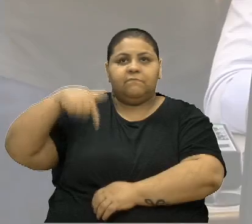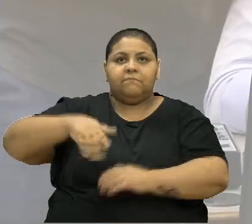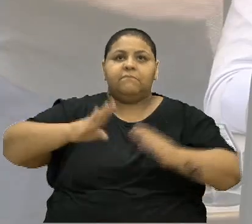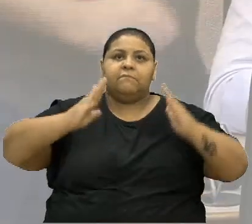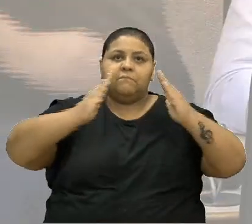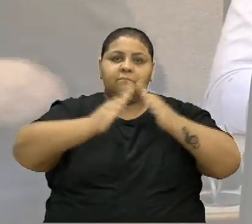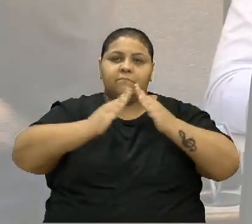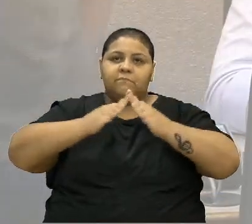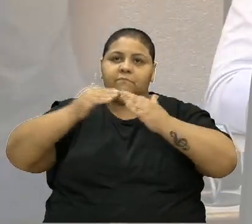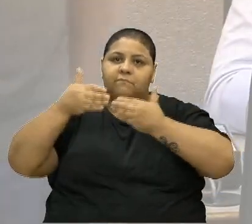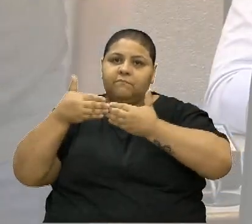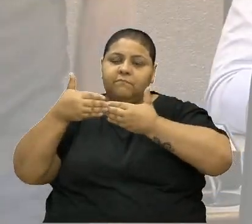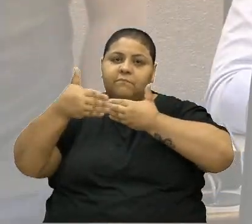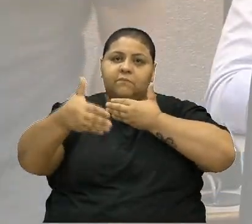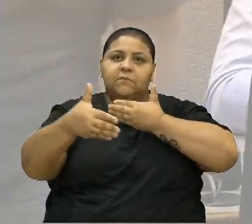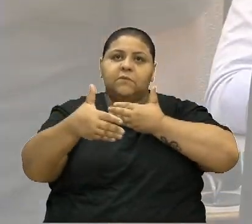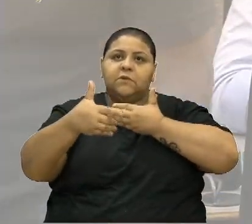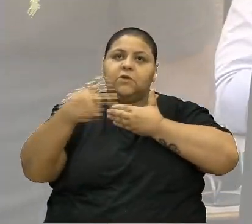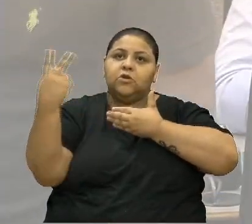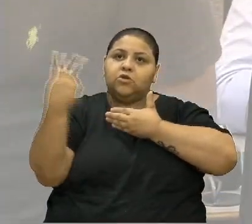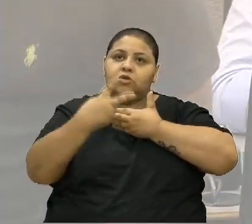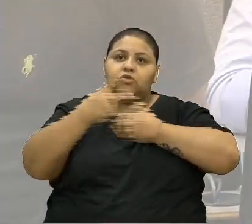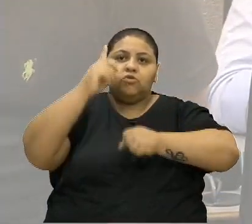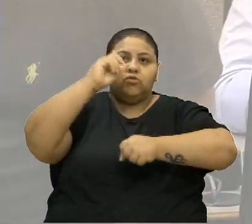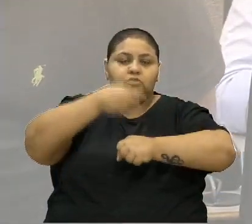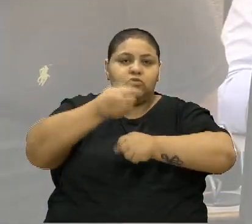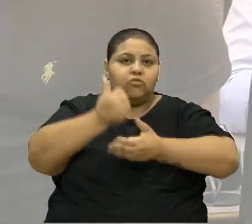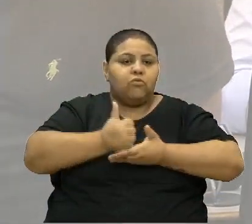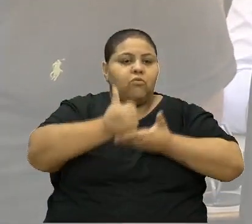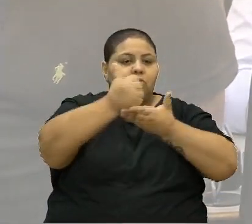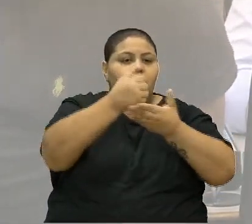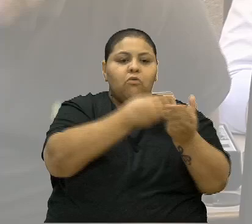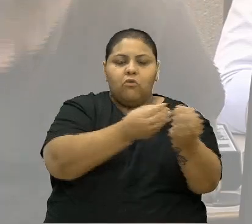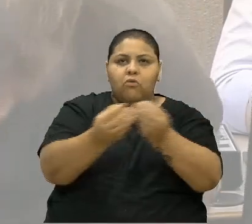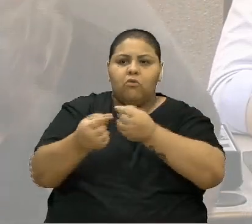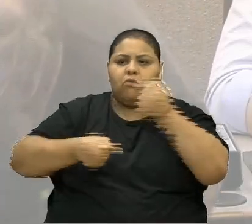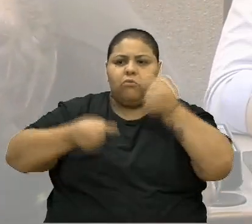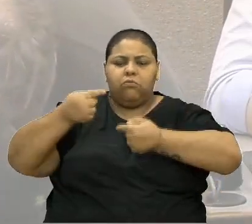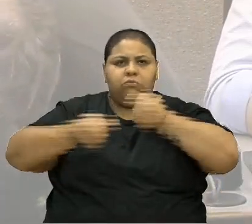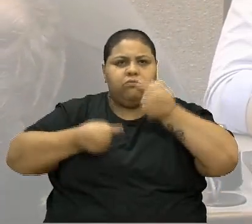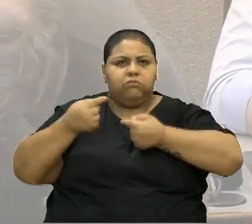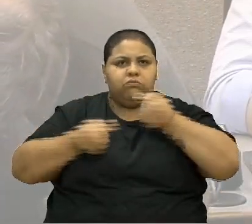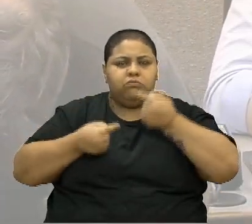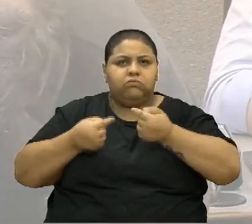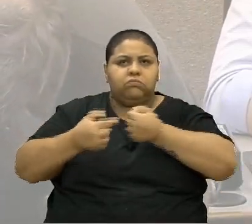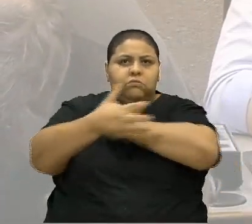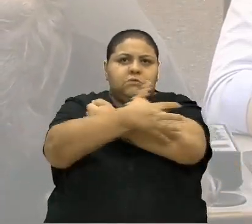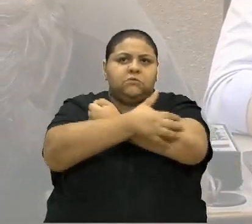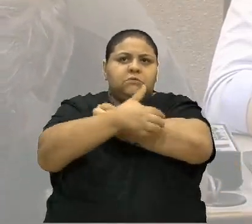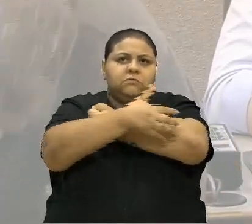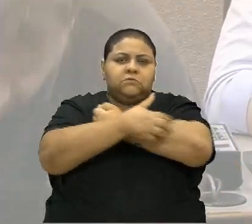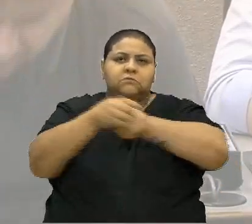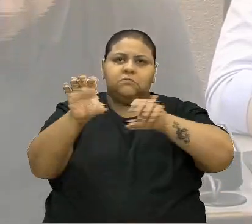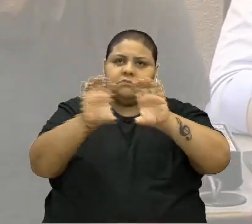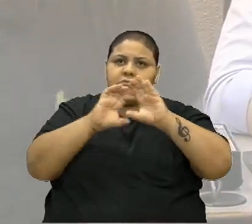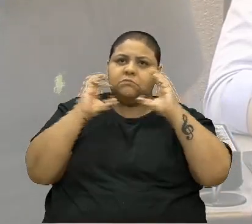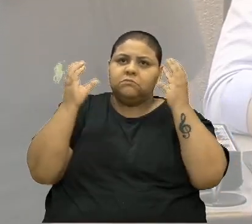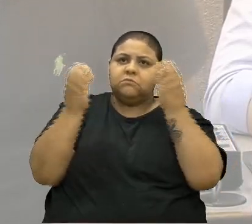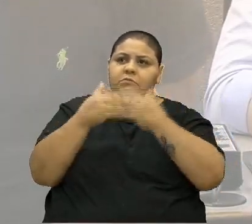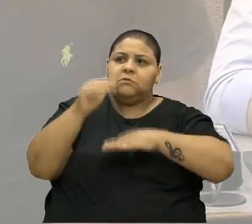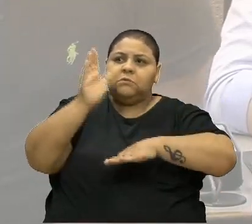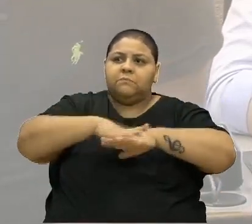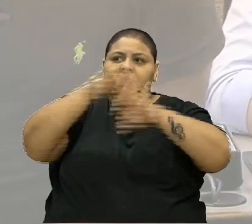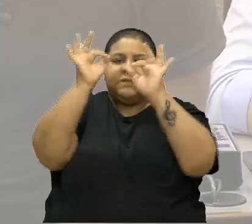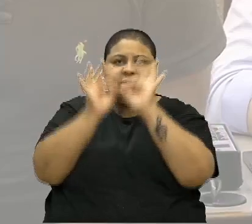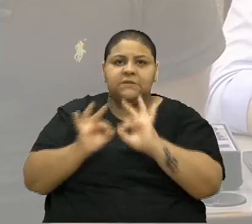casa durante 2 mandatos, né, contribuindo muito com discussões nas periferias, nas comunidades mais simples de